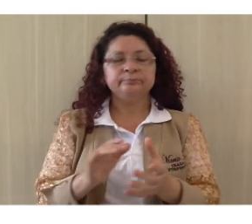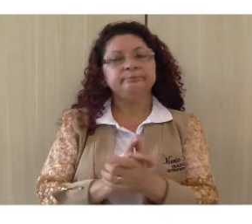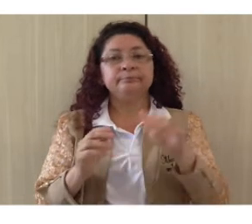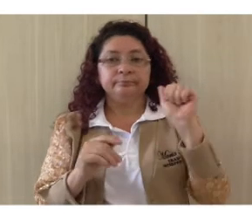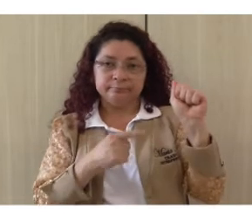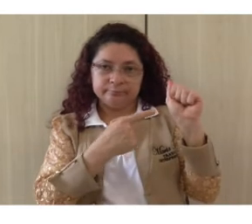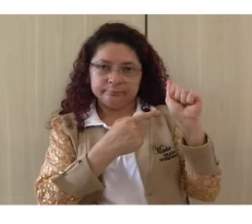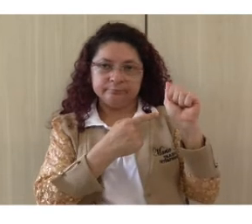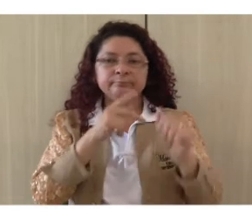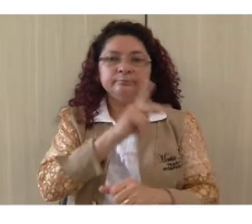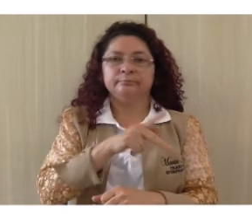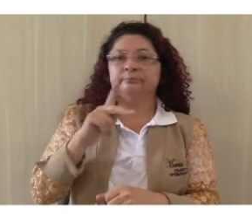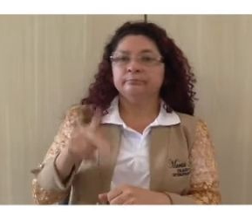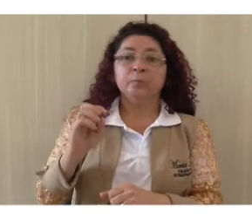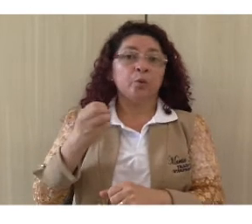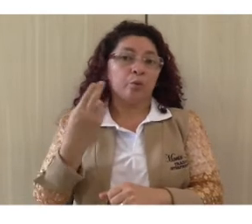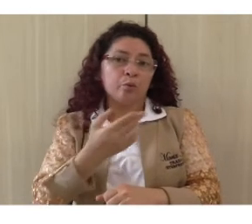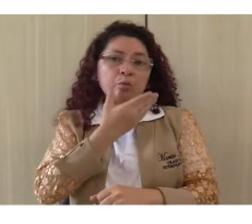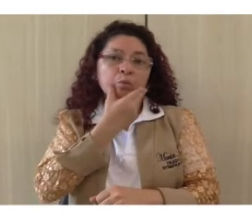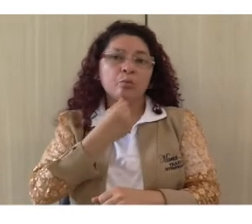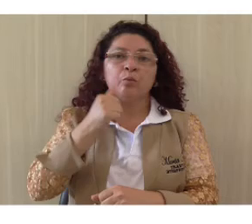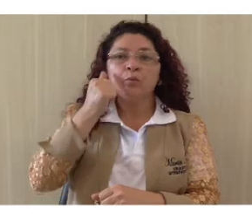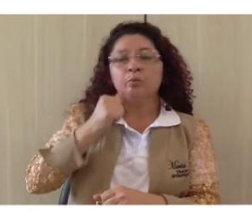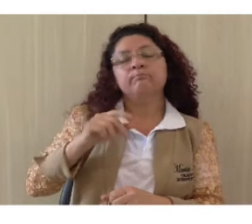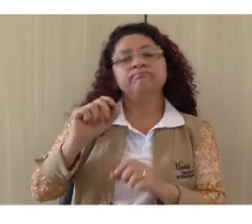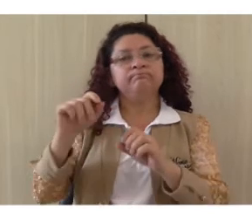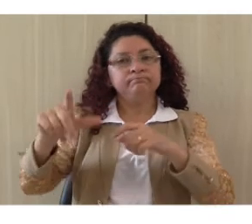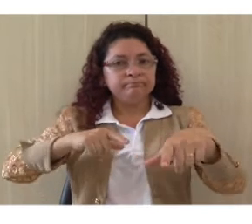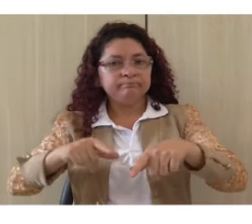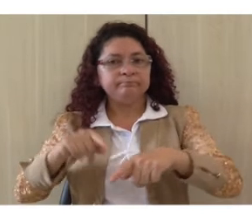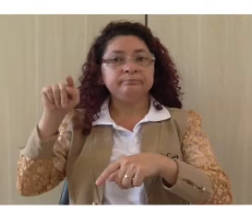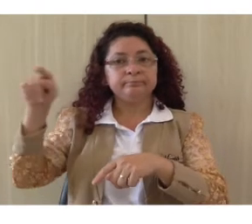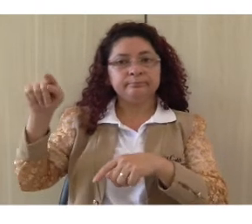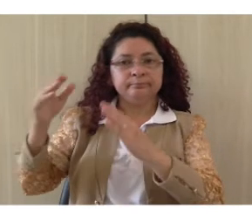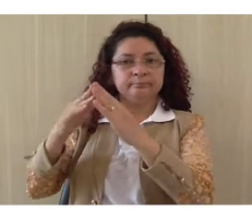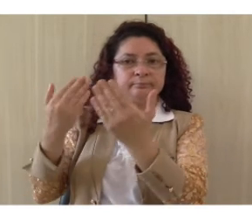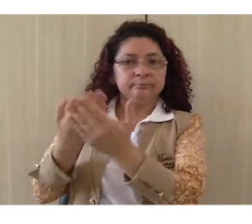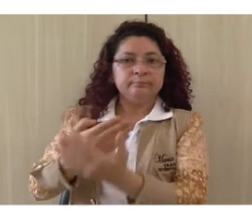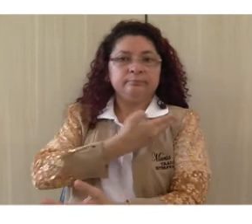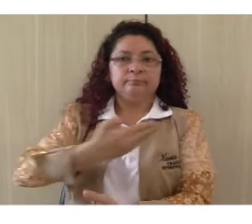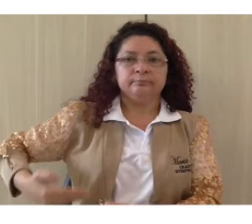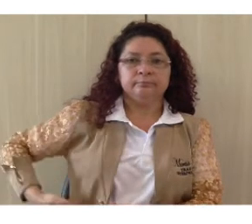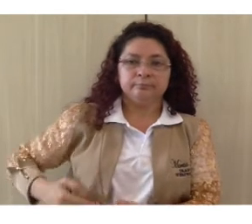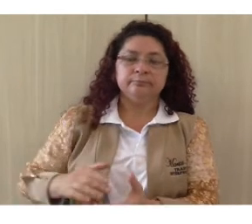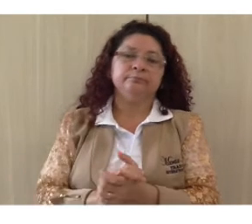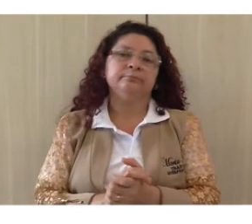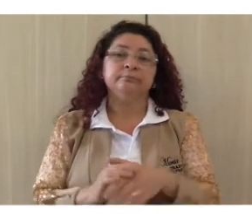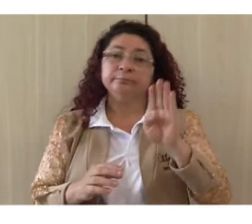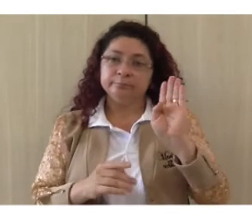A. Professor ou professora em exercício nas escolas do campo da rede pública.